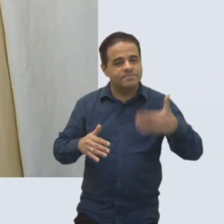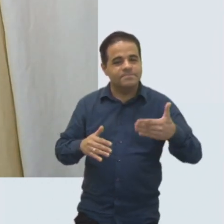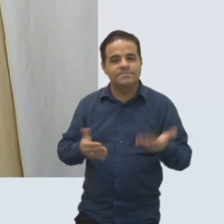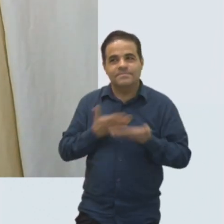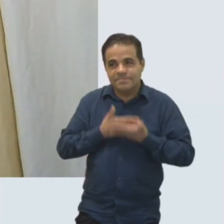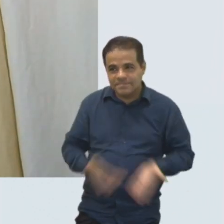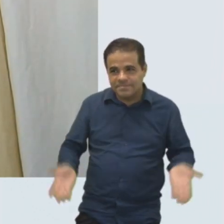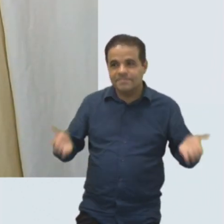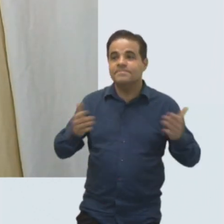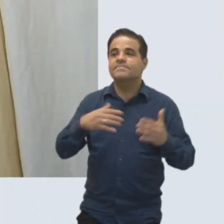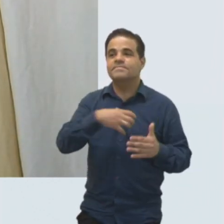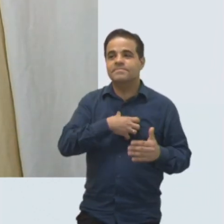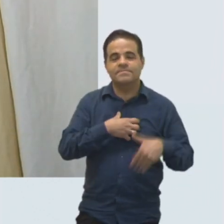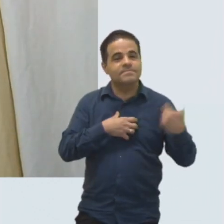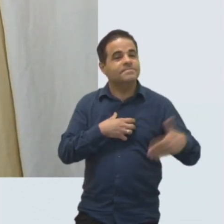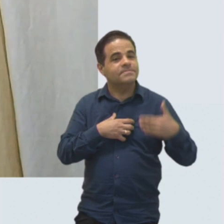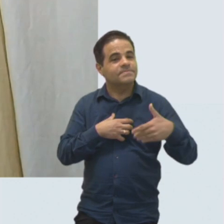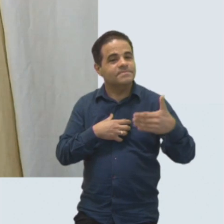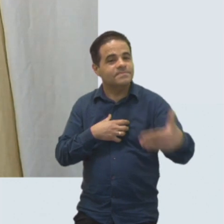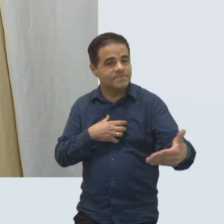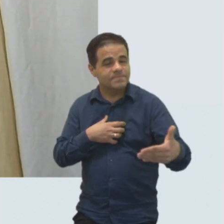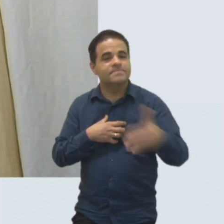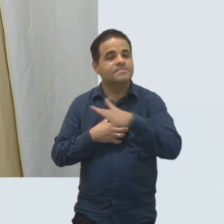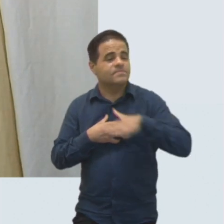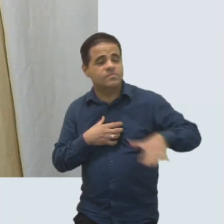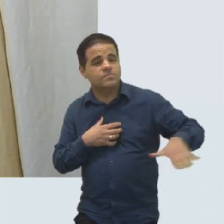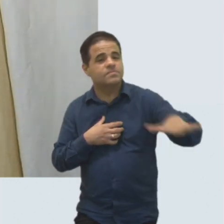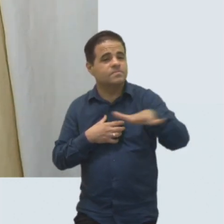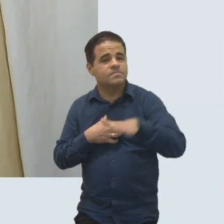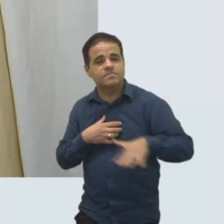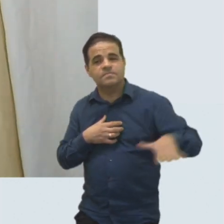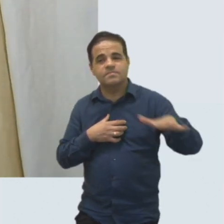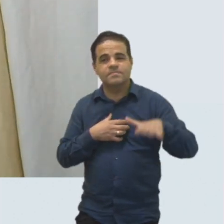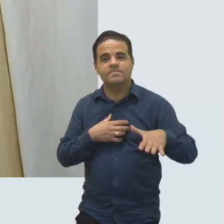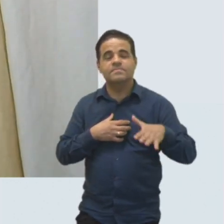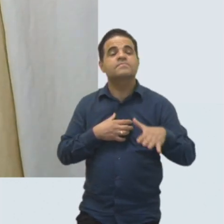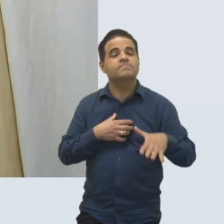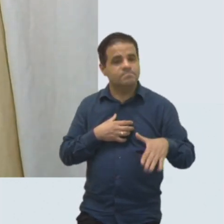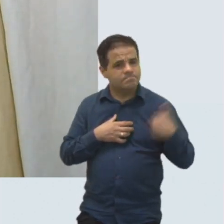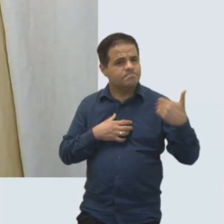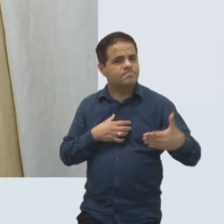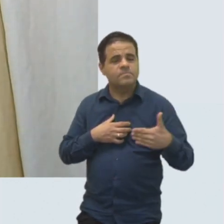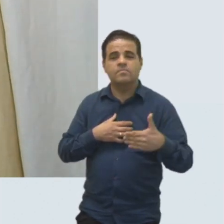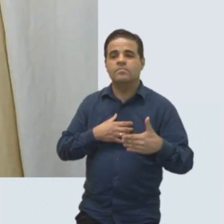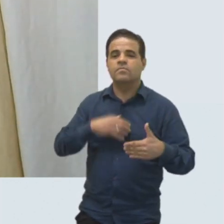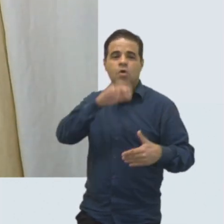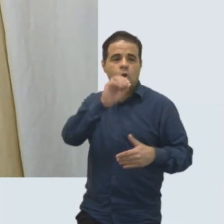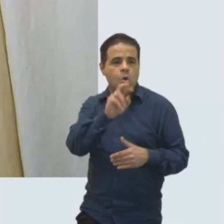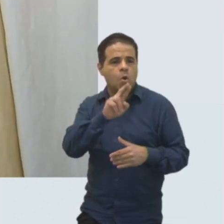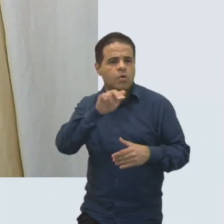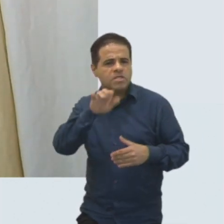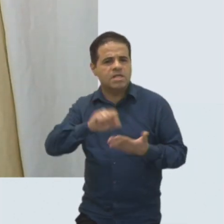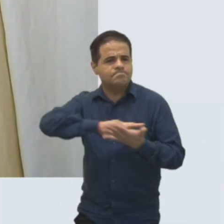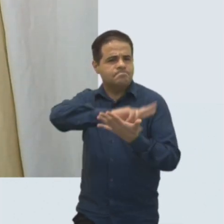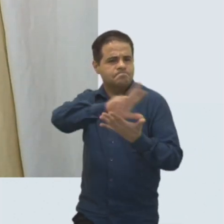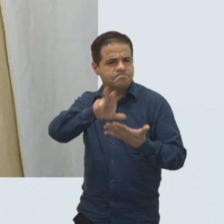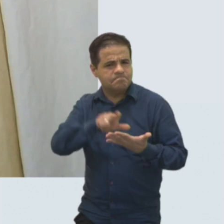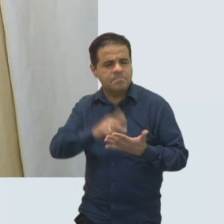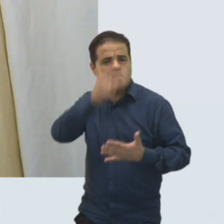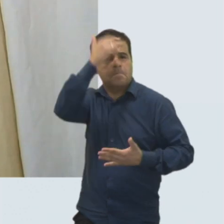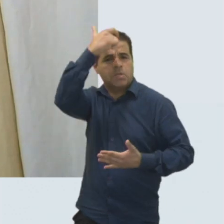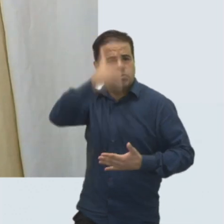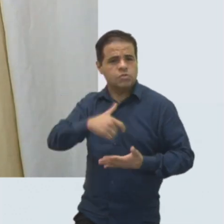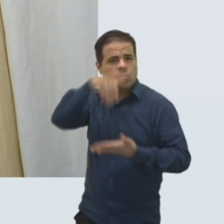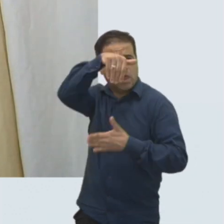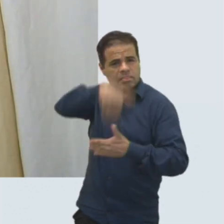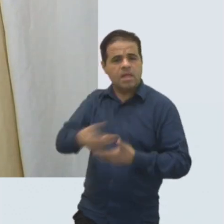estético. Os turbantes, ele de certa forma ele indica gênero de orixá, posição social da pessoa dentro